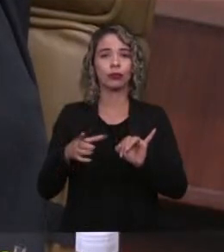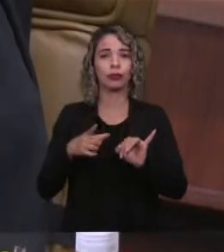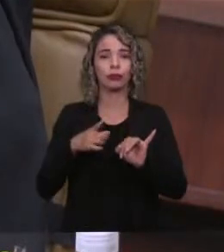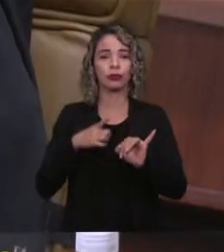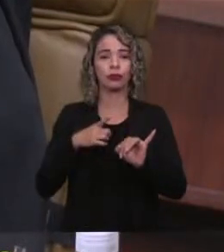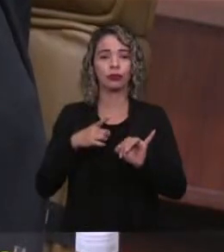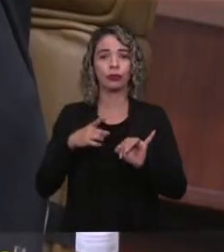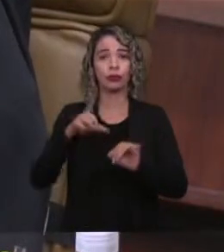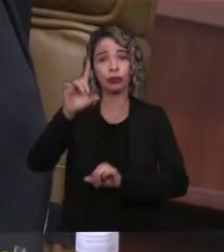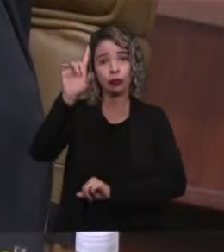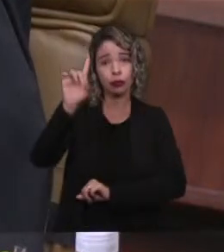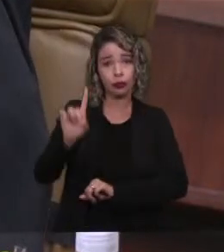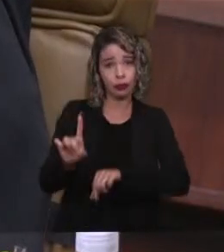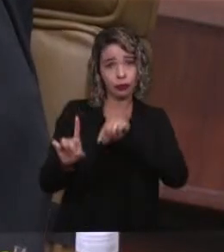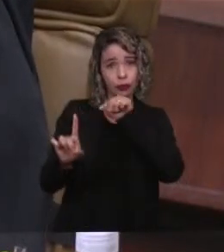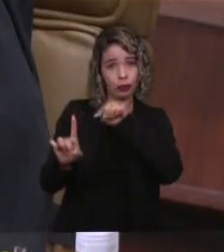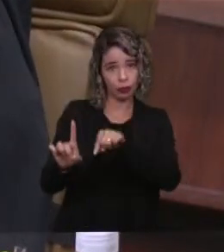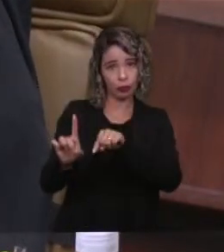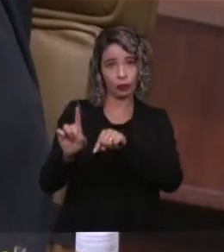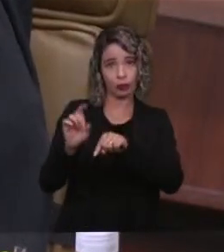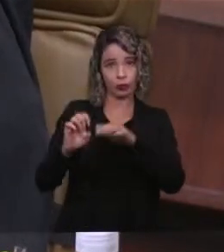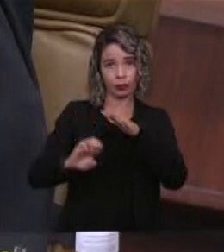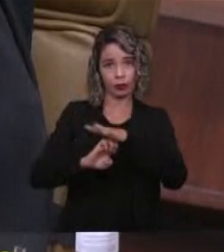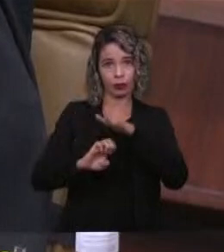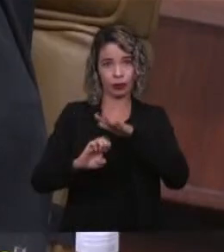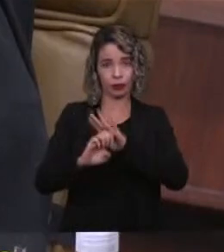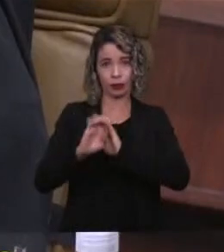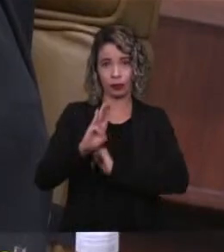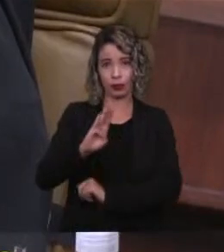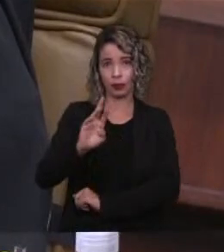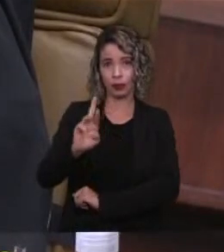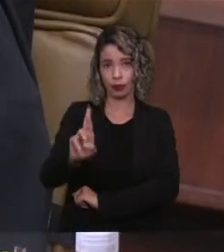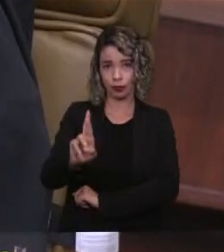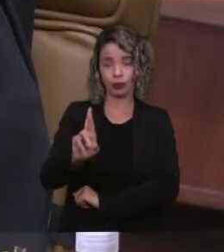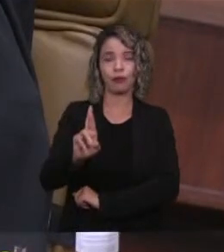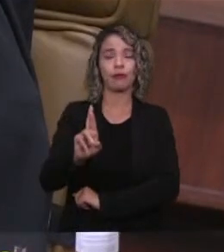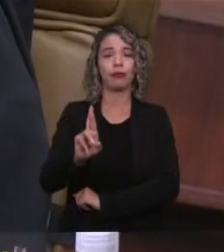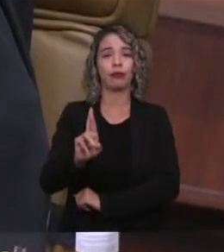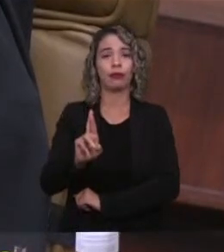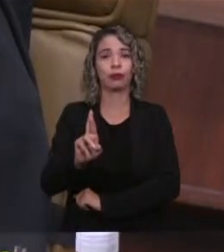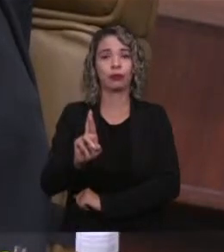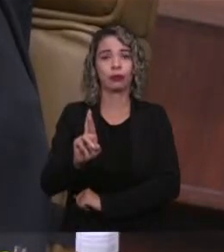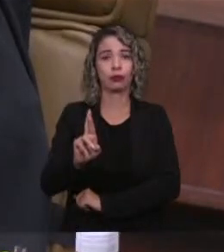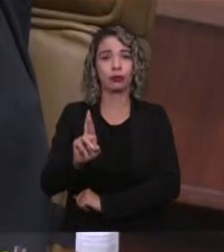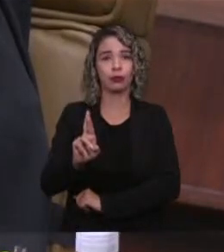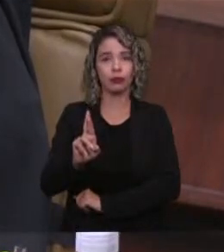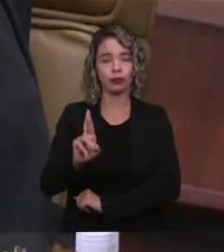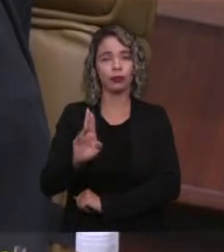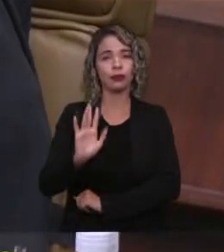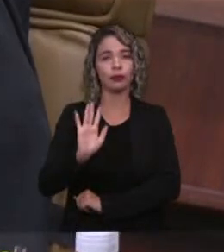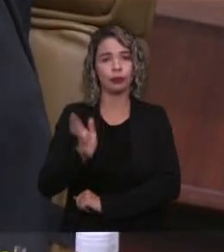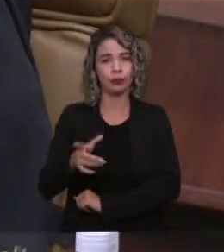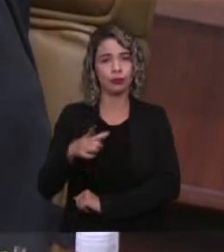o diretor da BR Distribuidora, ele tinha